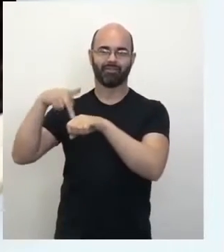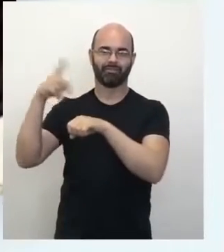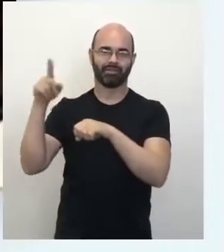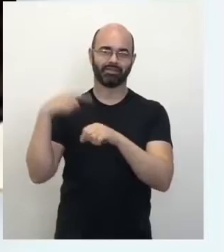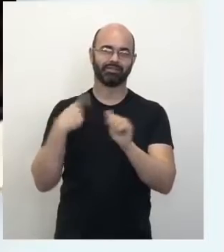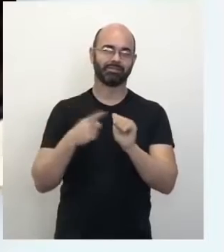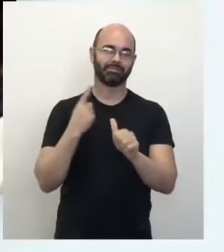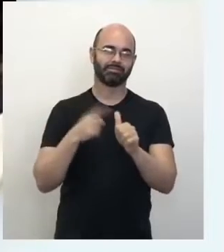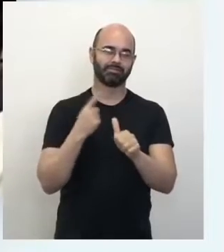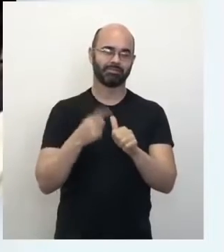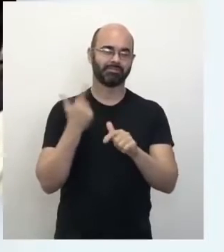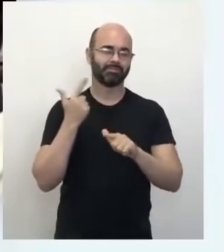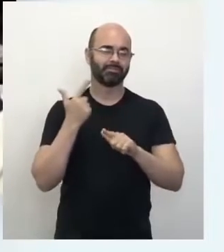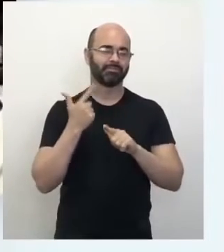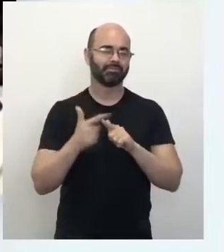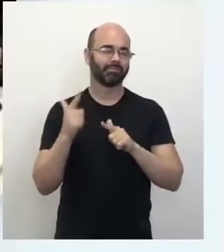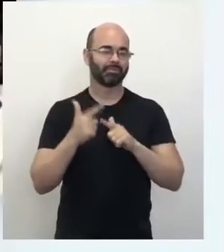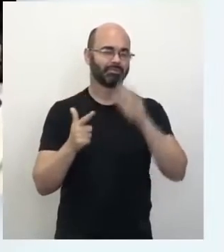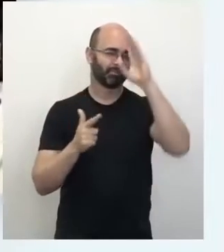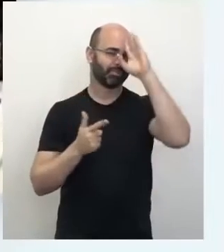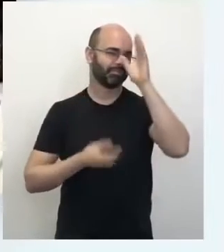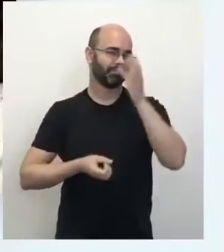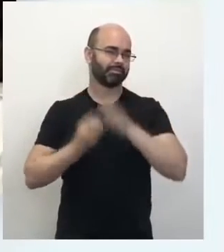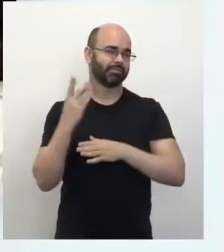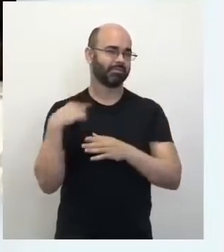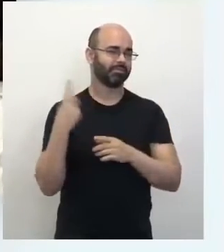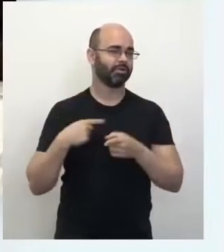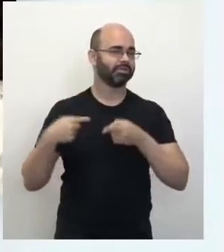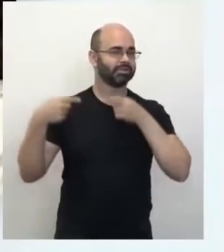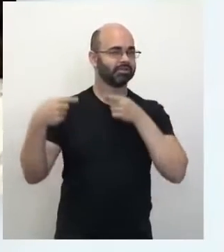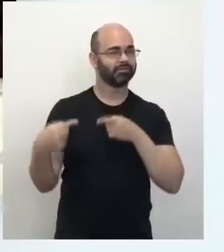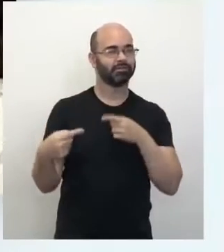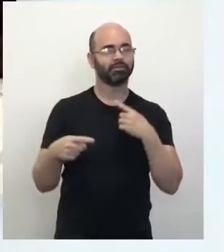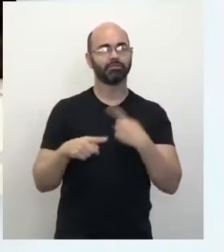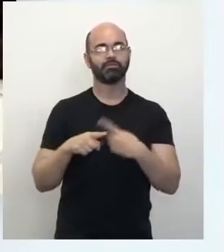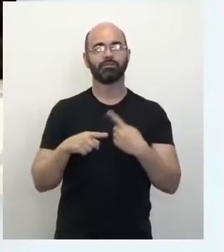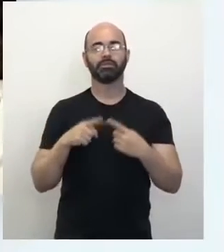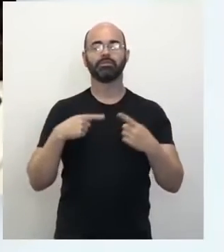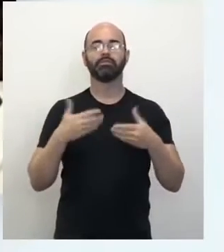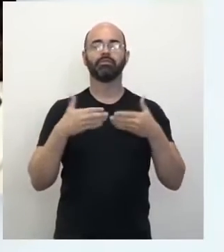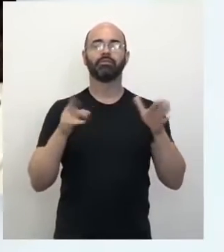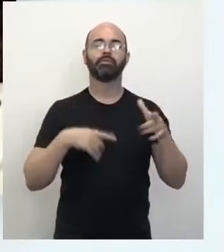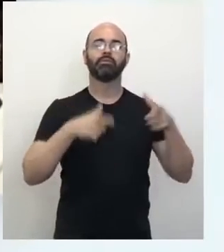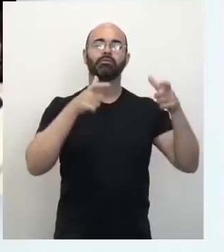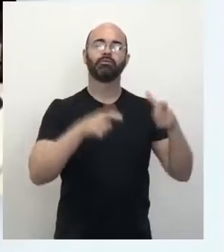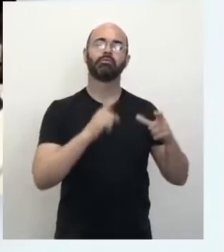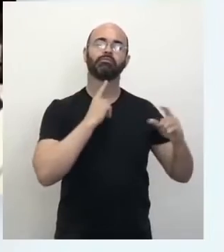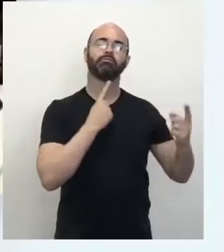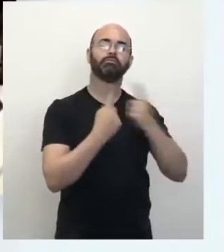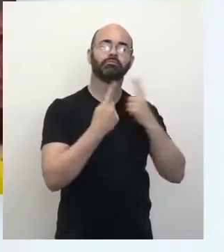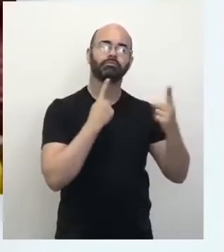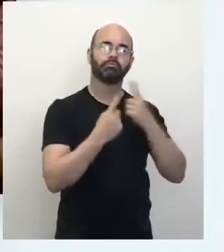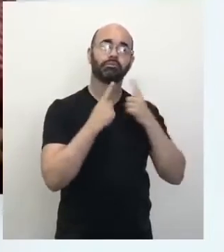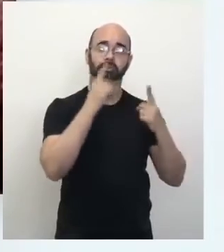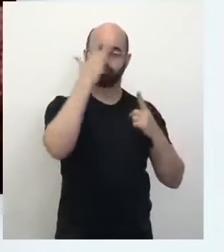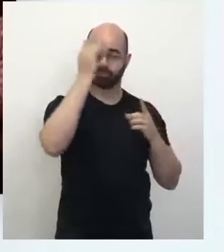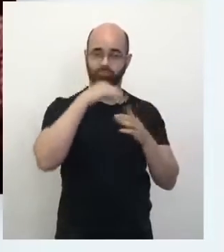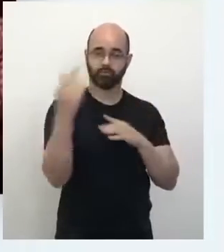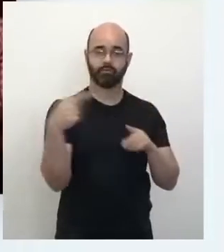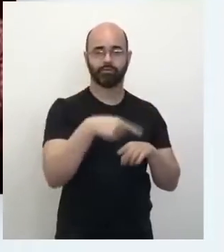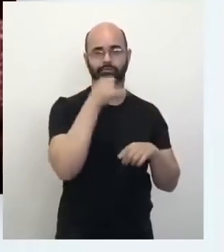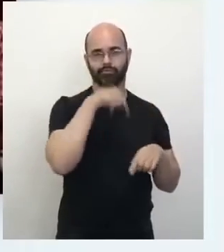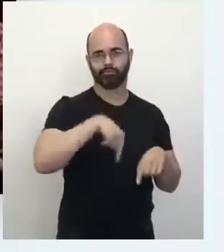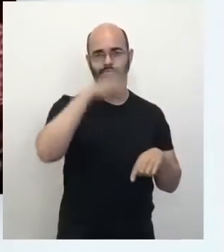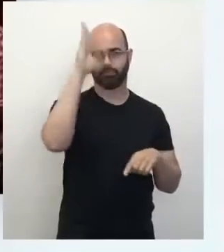que a gente tem, um dos primeiros desafios, é abrir um canal permanente de diálogo com o imigrante. Como no Brasil,